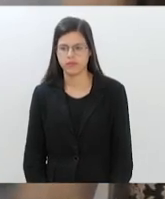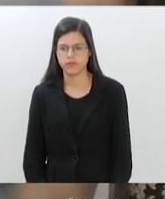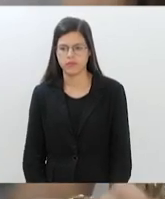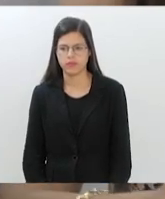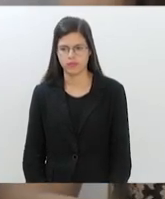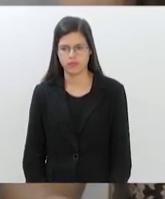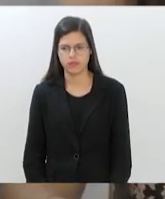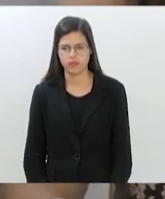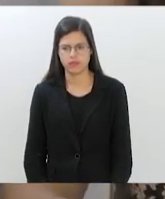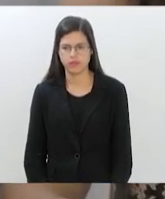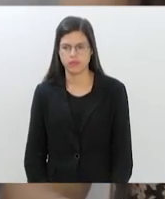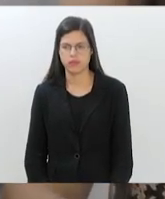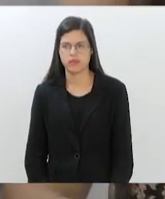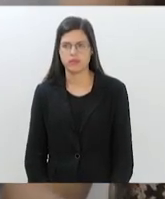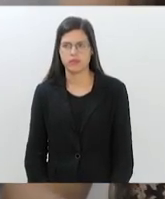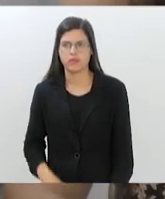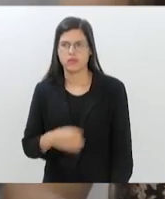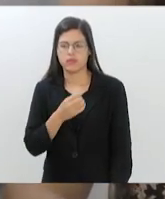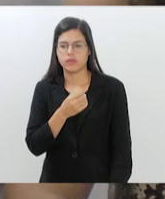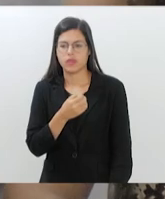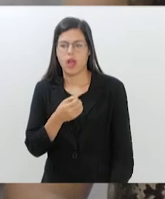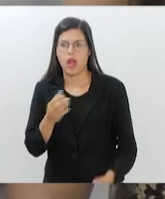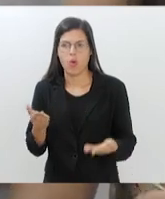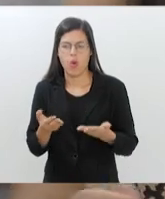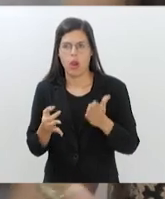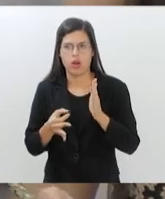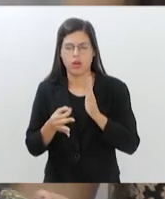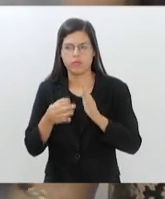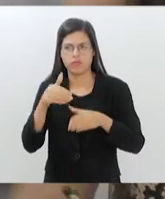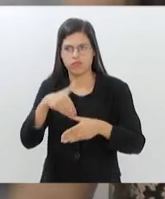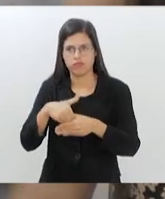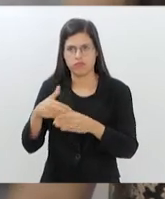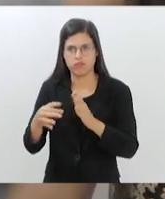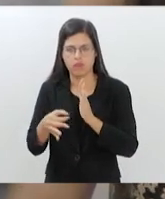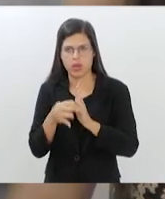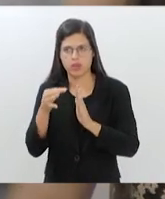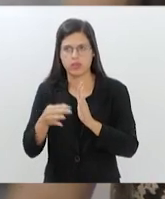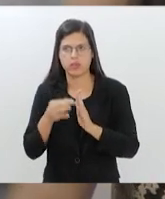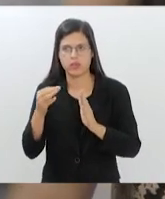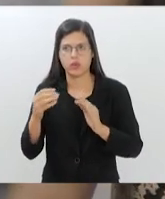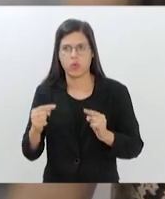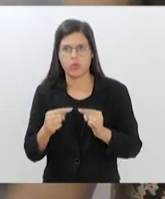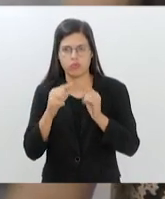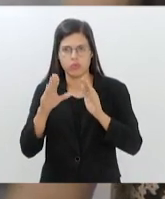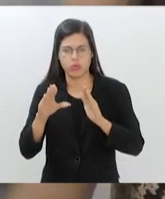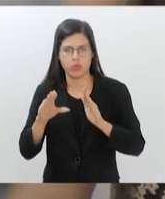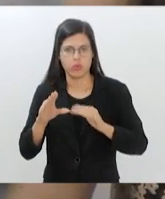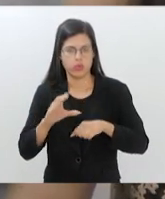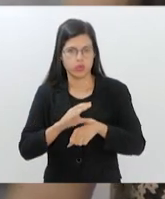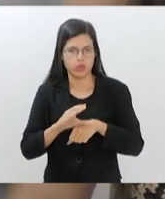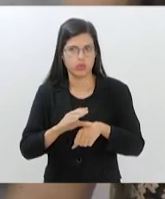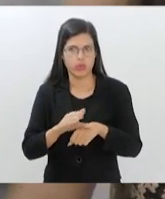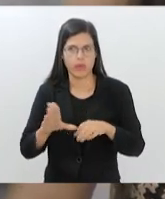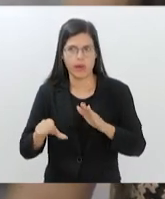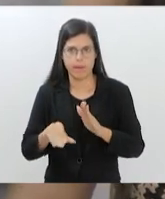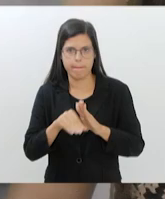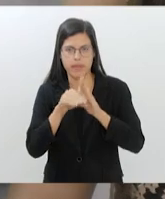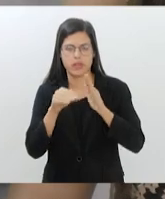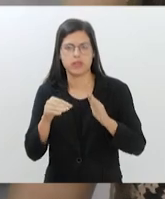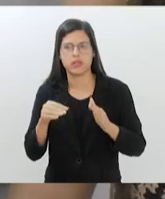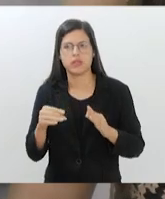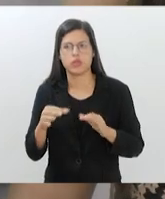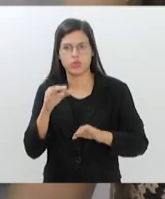aprovado agora a discussão e votação dos pareceres e pela constitucionalidade com emenda jurisdicidade com emendas e legalidade com